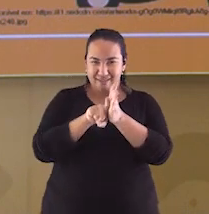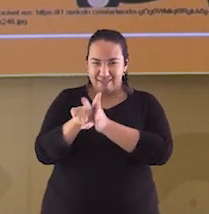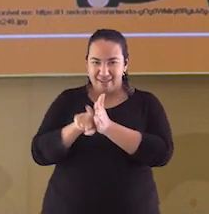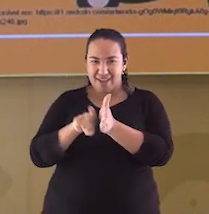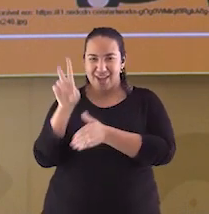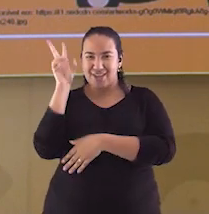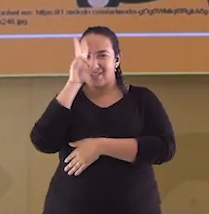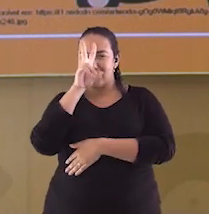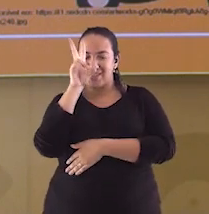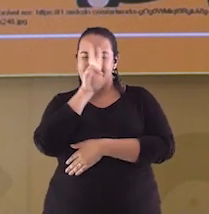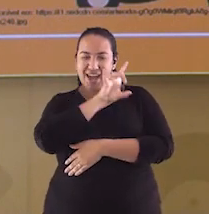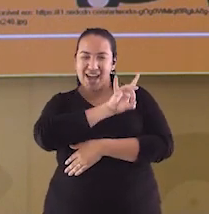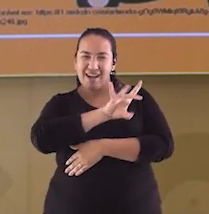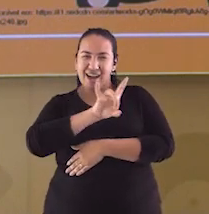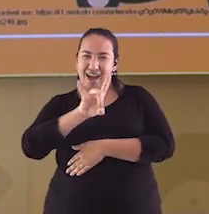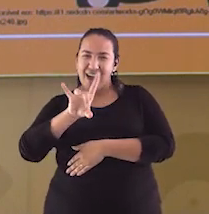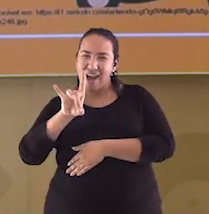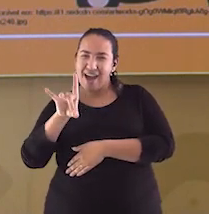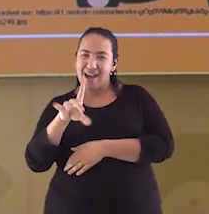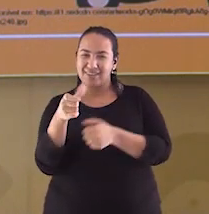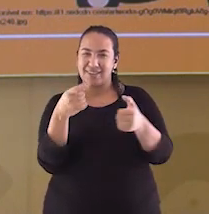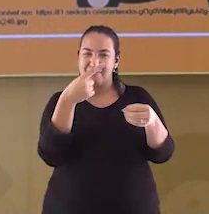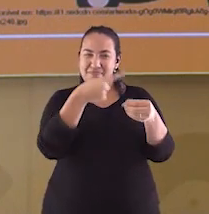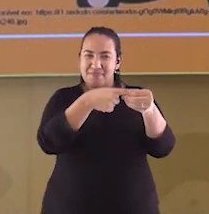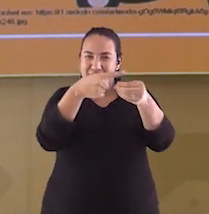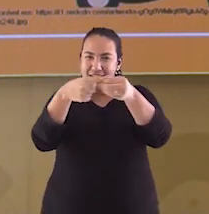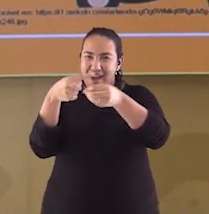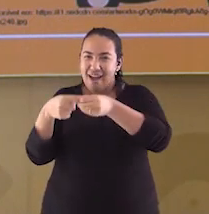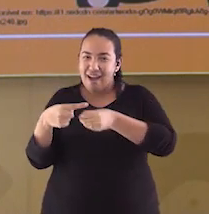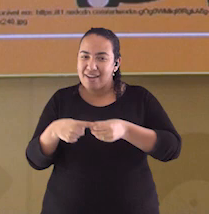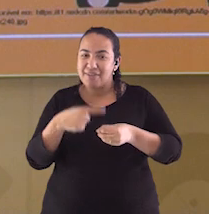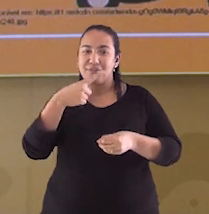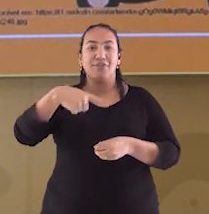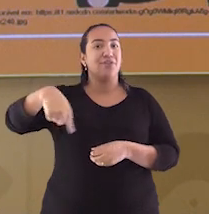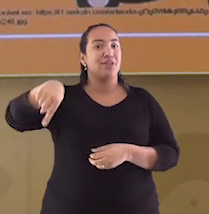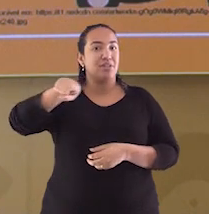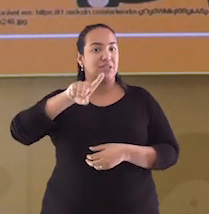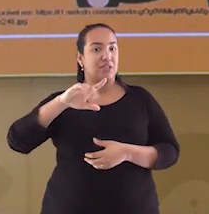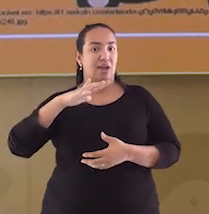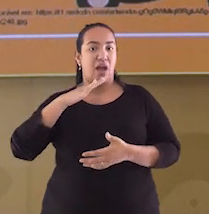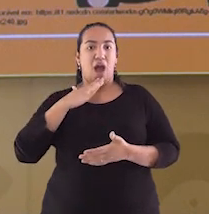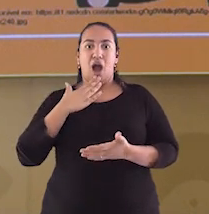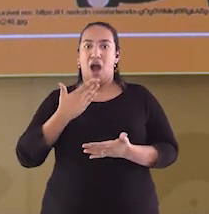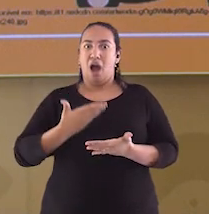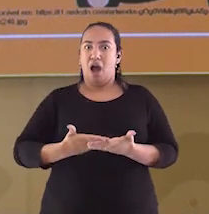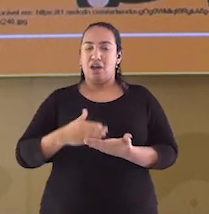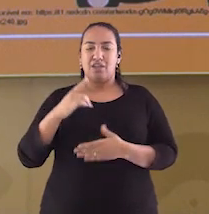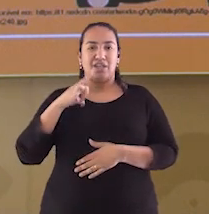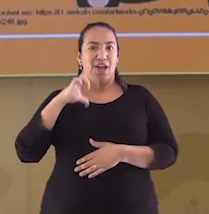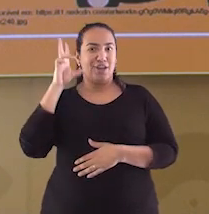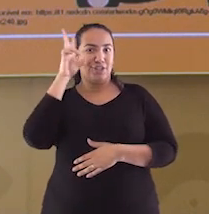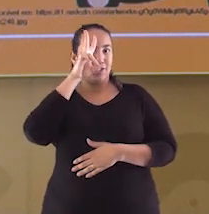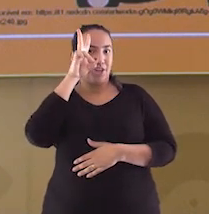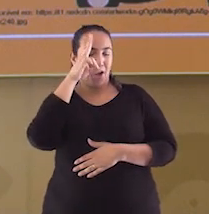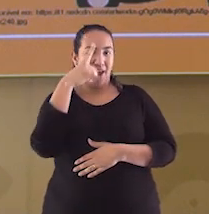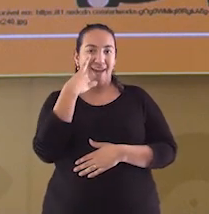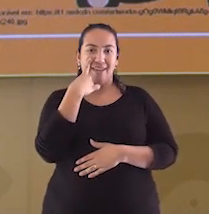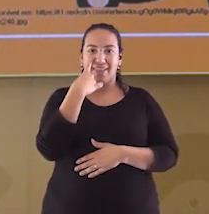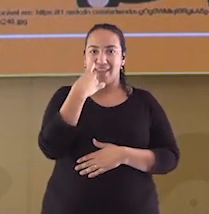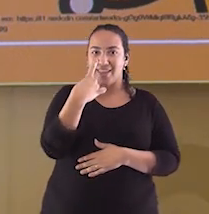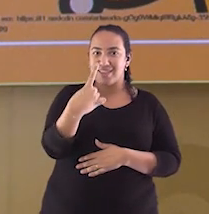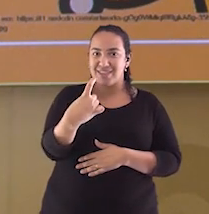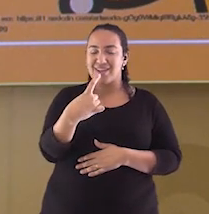de cada município do nosso estado, vai se surpreender com as histórias super interessantes que vai